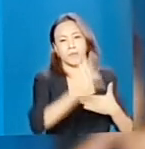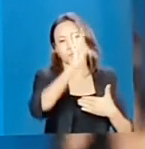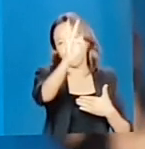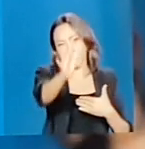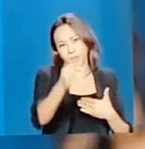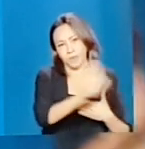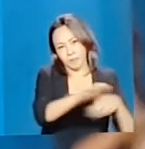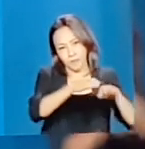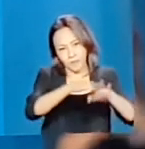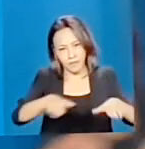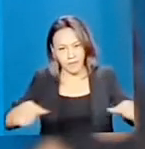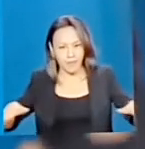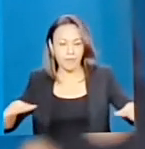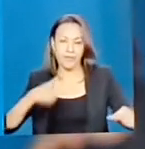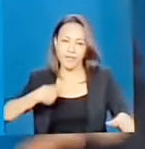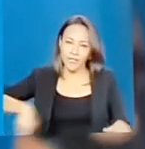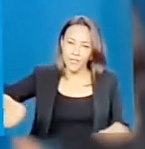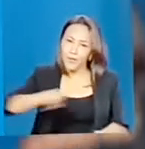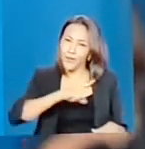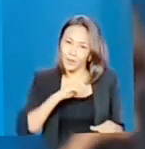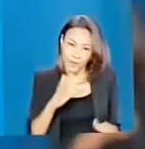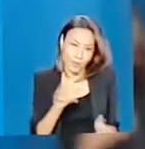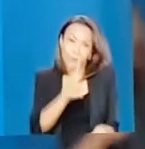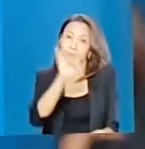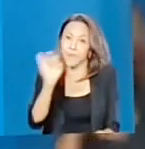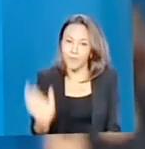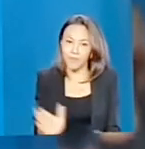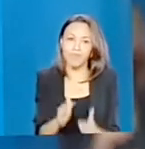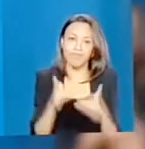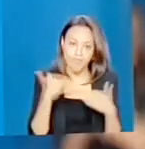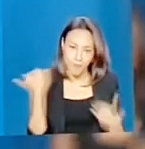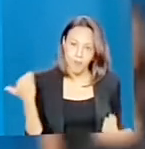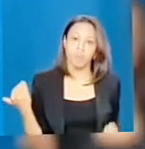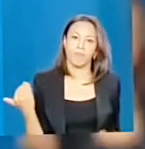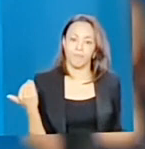E todos nós somos mortais.